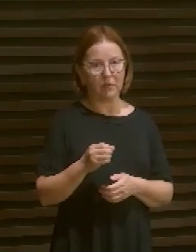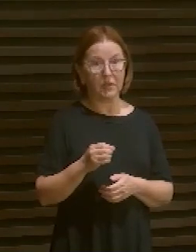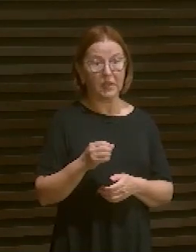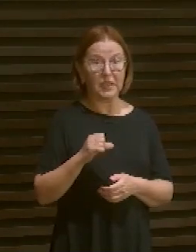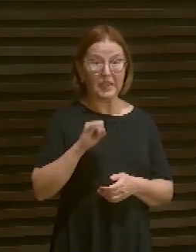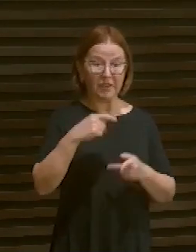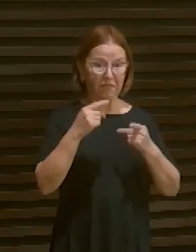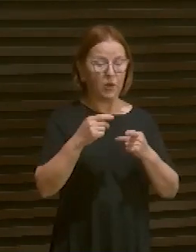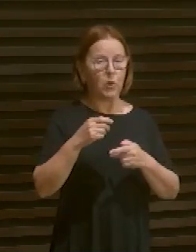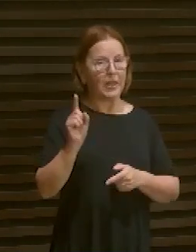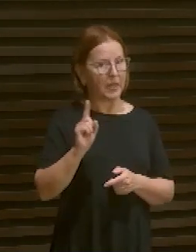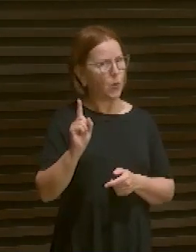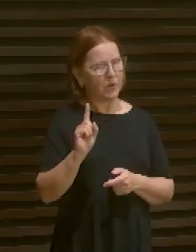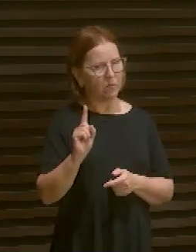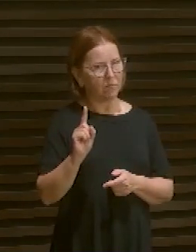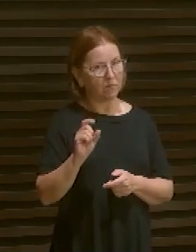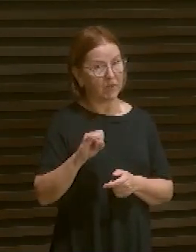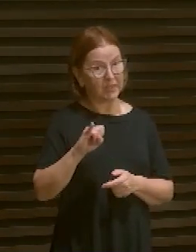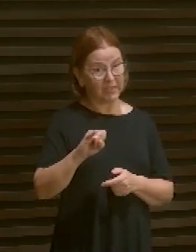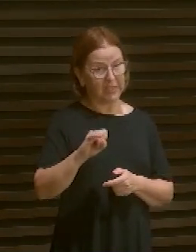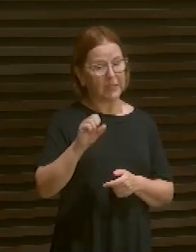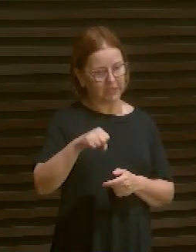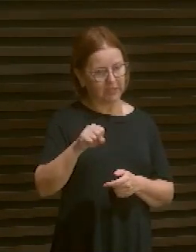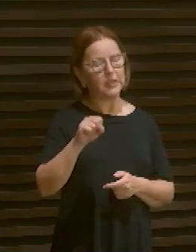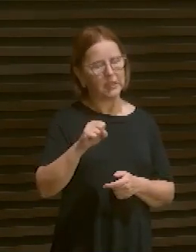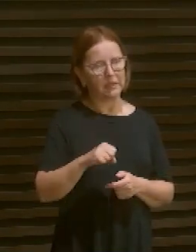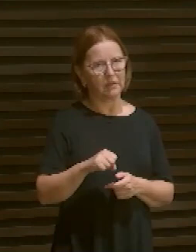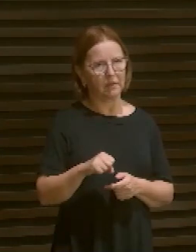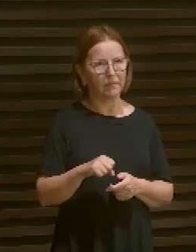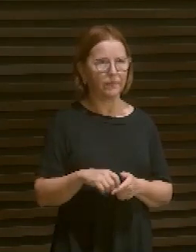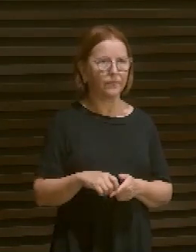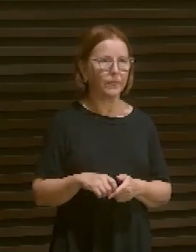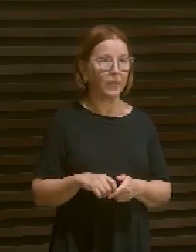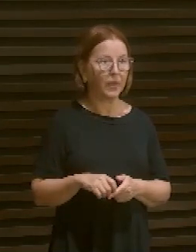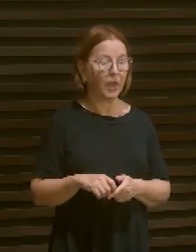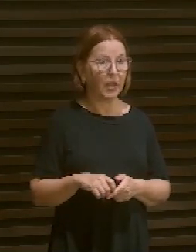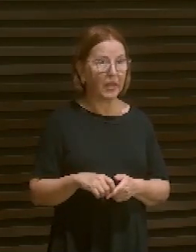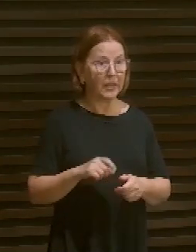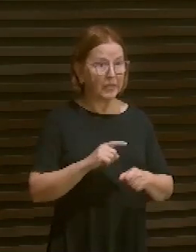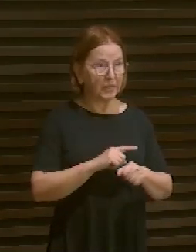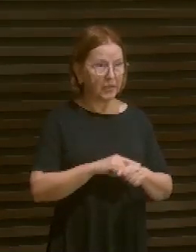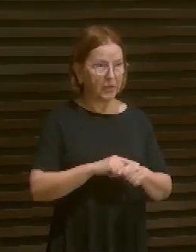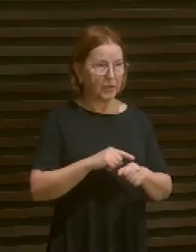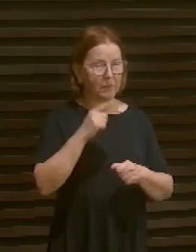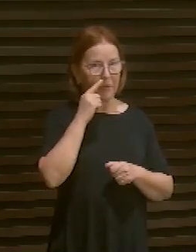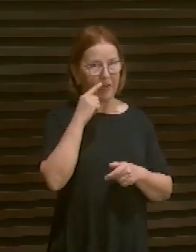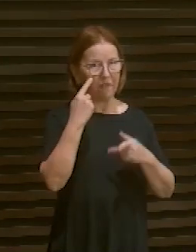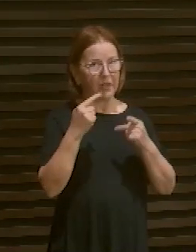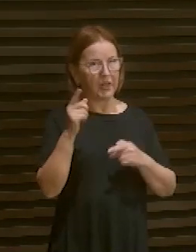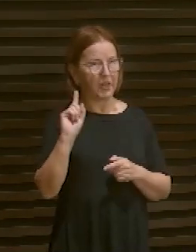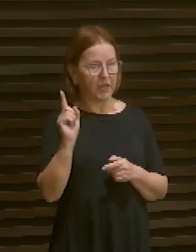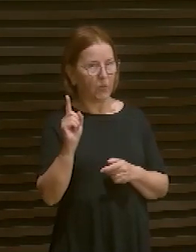não. E quando é sim, é sim. Não pode fazer isso. E aproveitando aqui, quando o pai disser não, a mãe